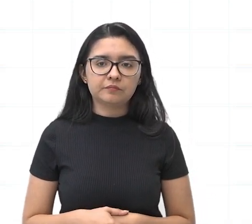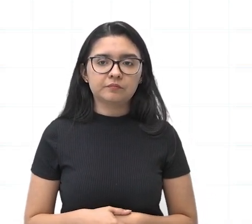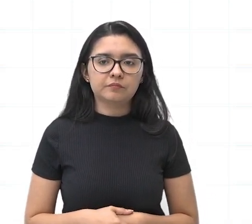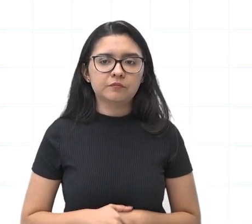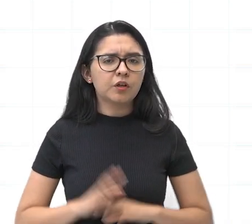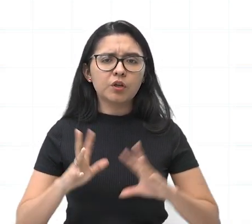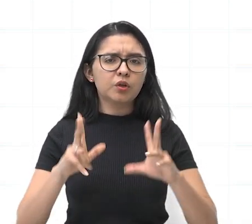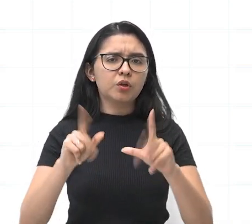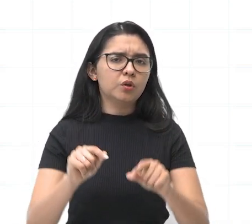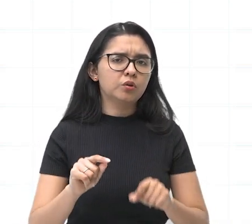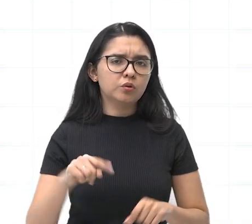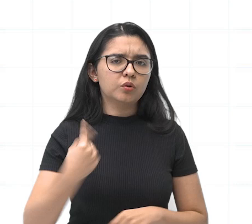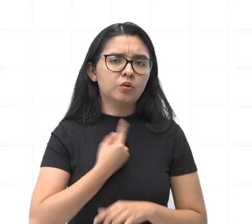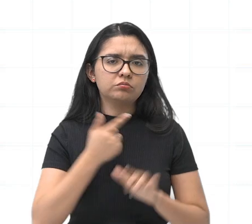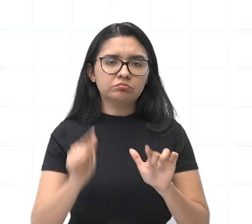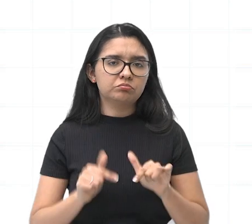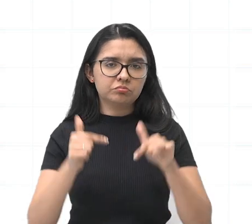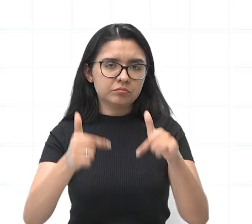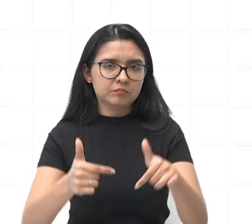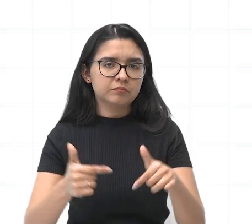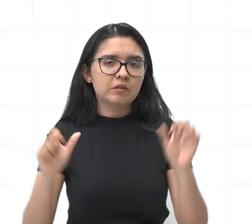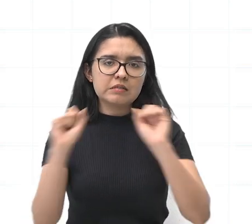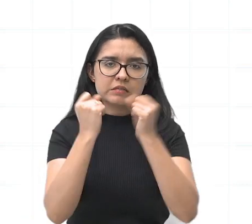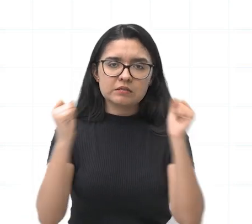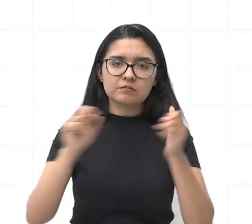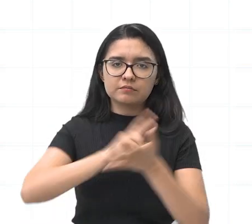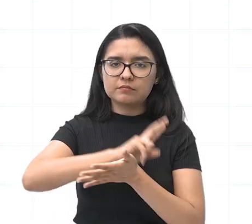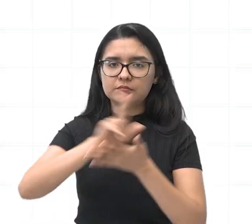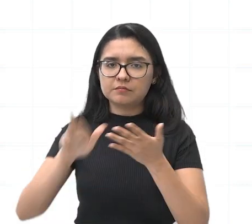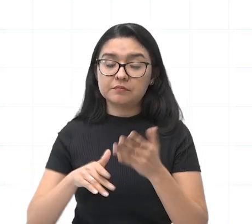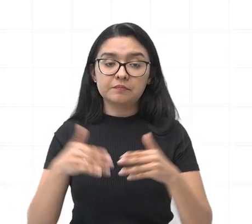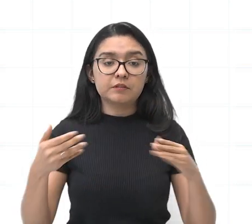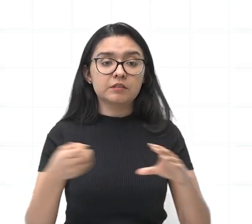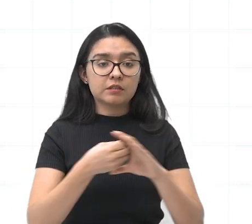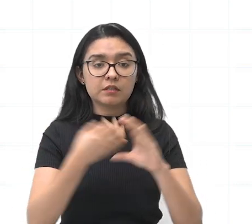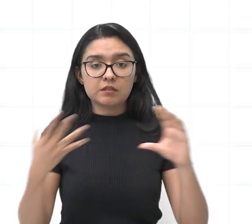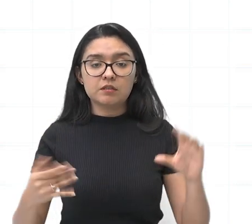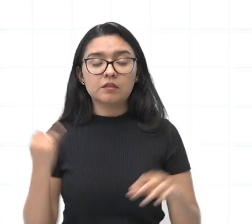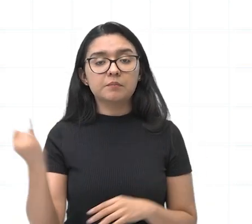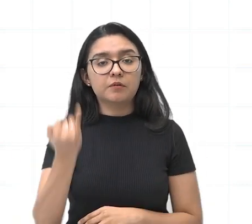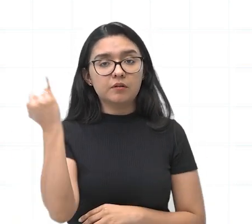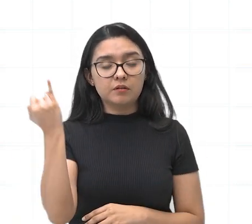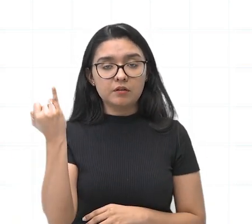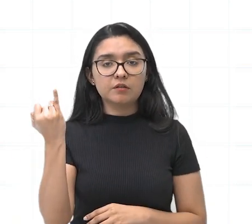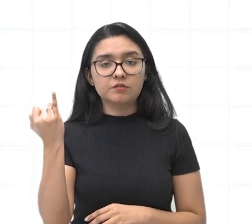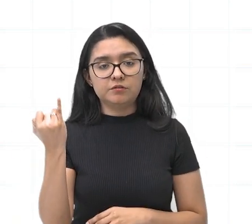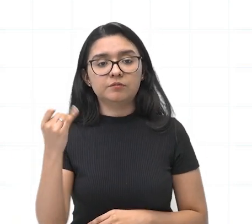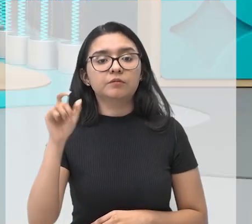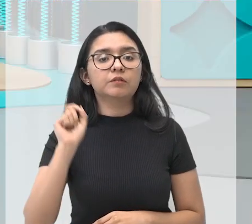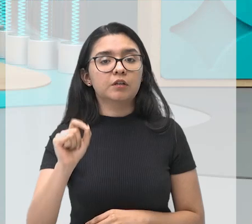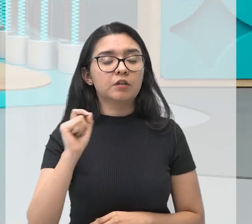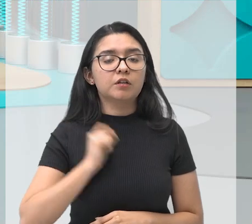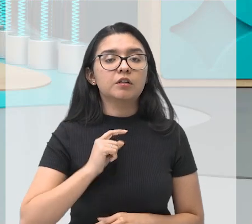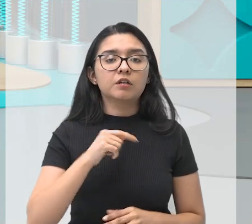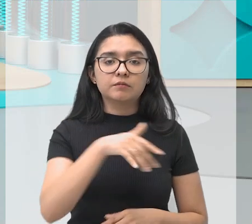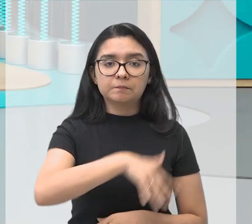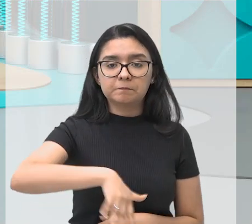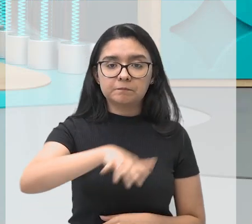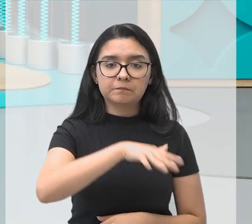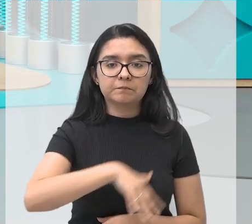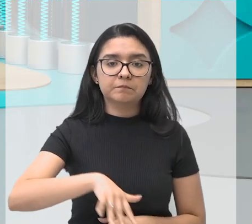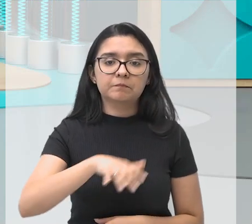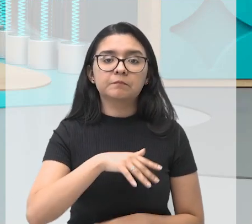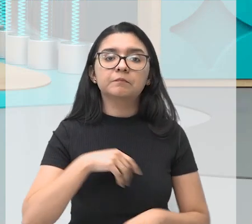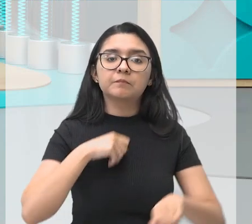Em tudo que nós vamos realizar ali basicamente. Essa característica ela é importante também em modalidades